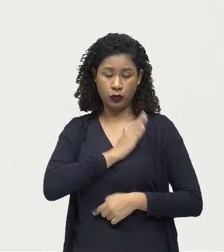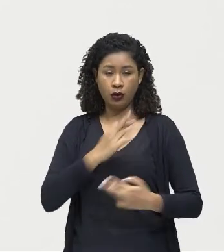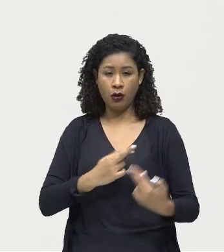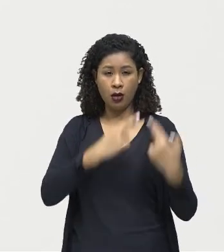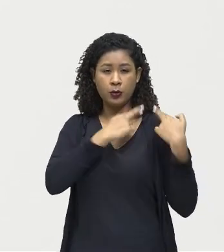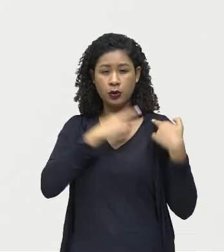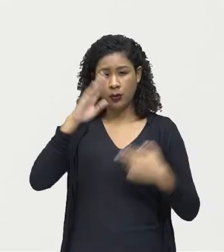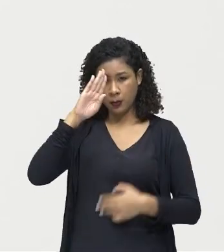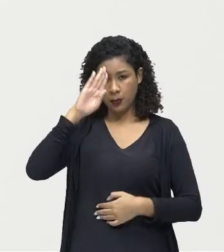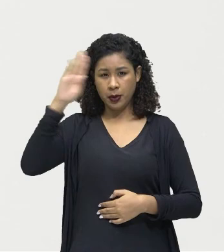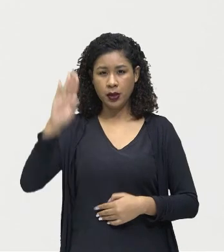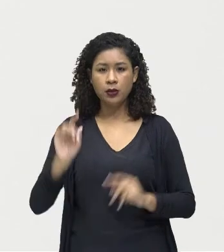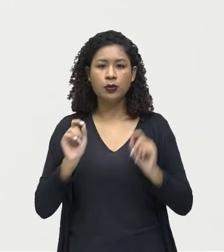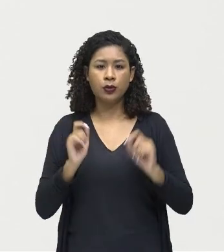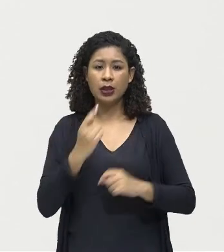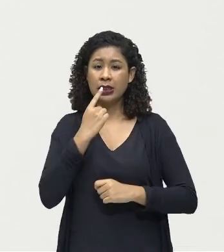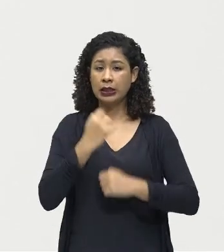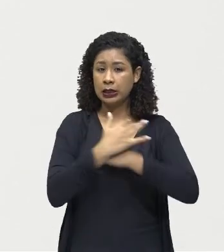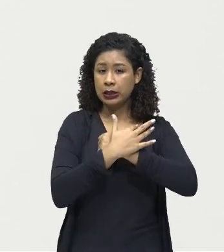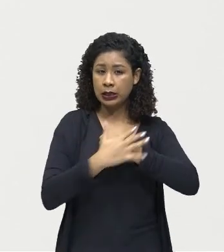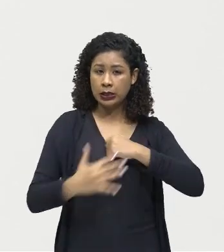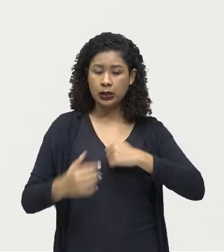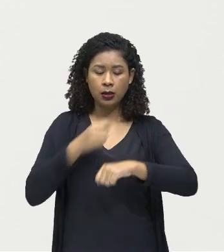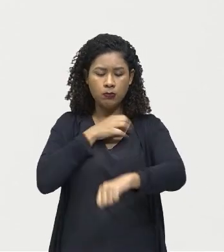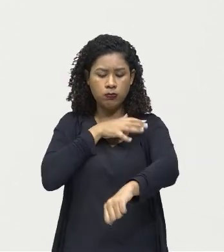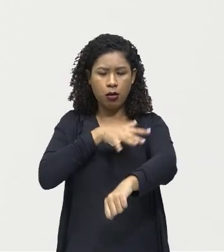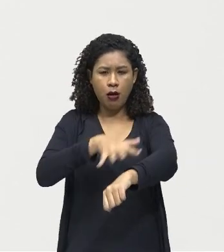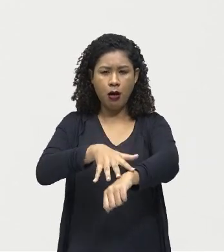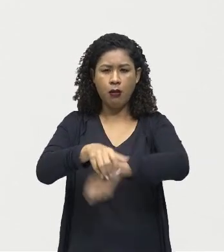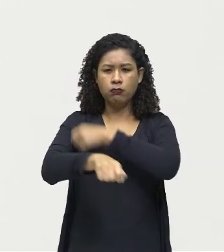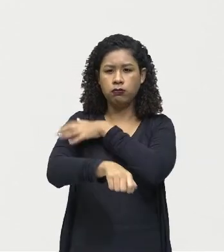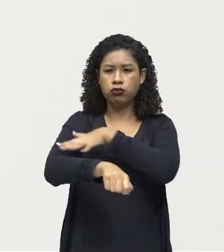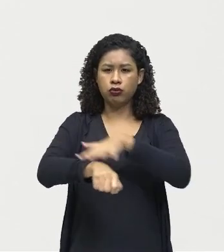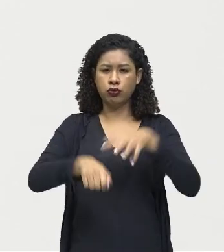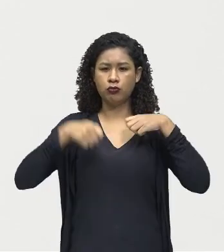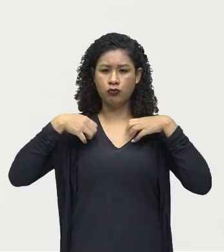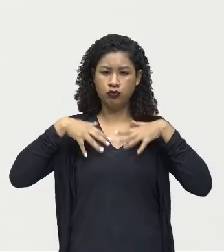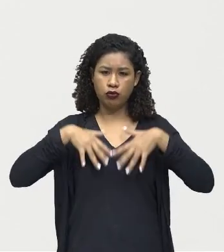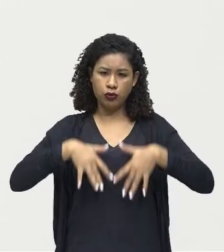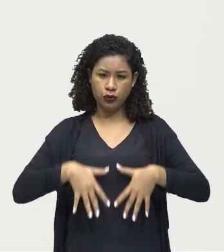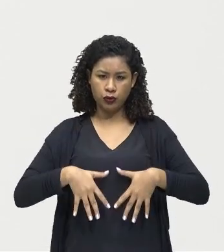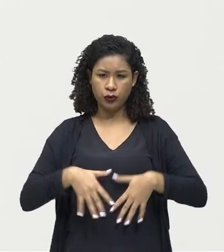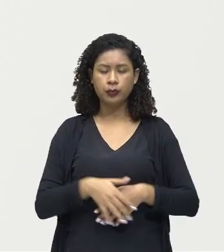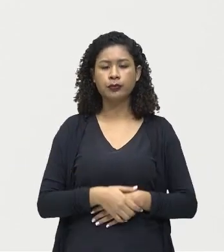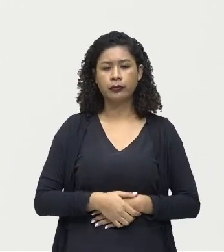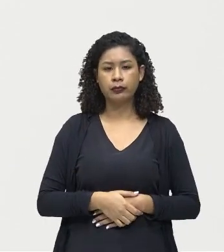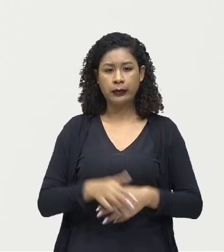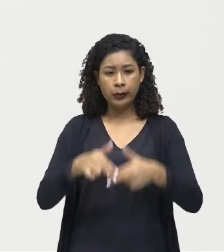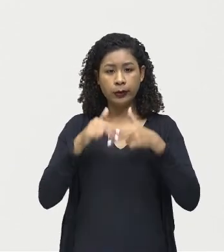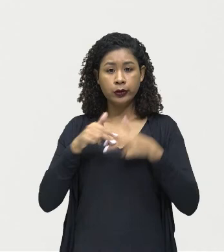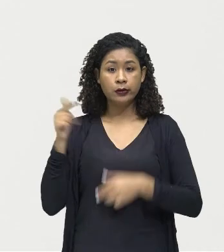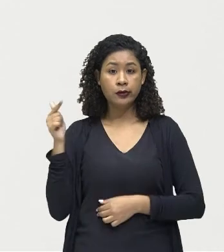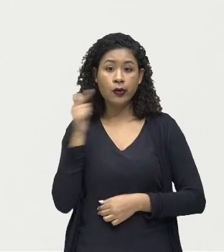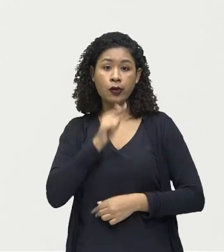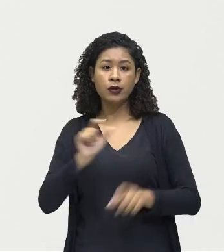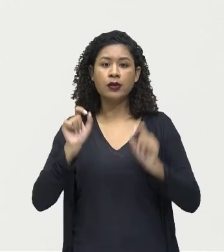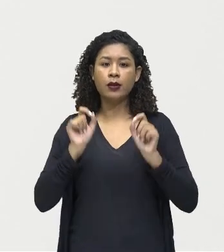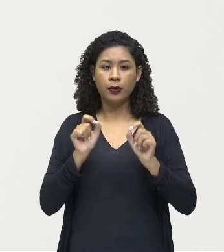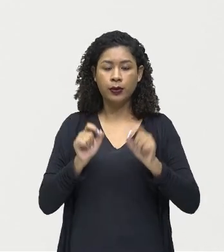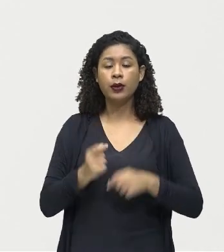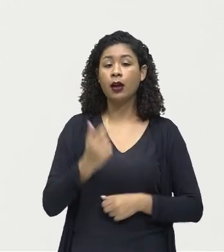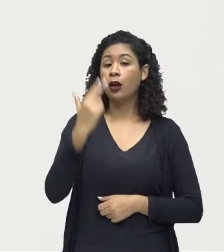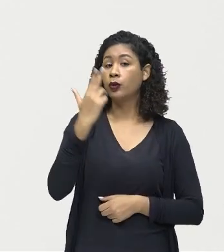função distribuir o sangue por todas as partes do nosso corpo. Através do sangue é possível transportar